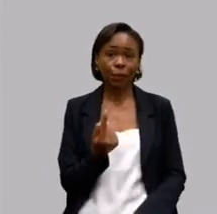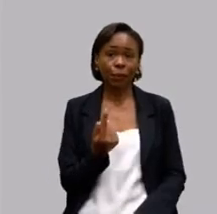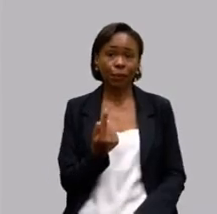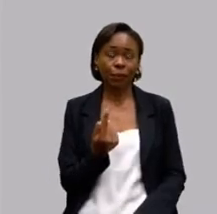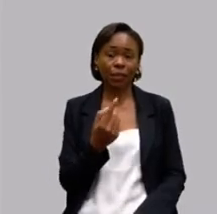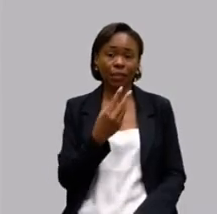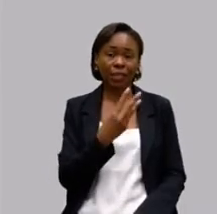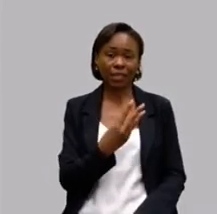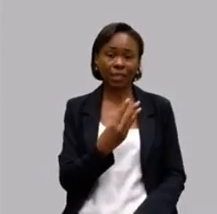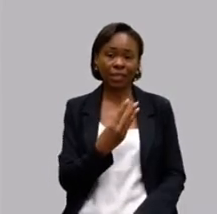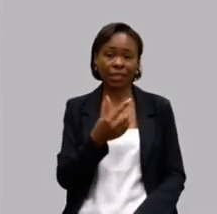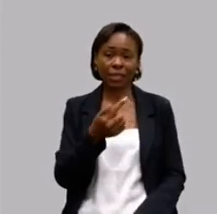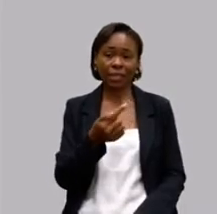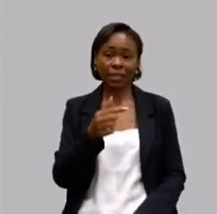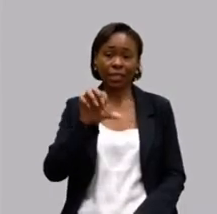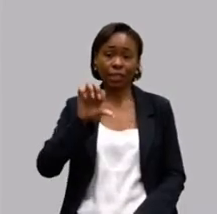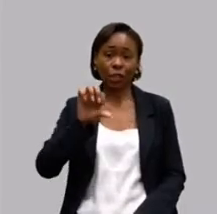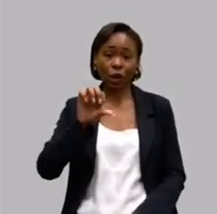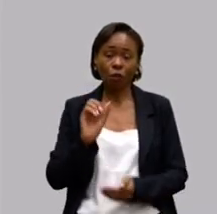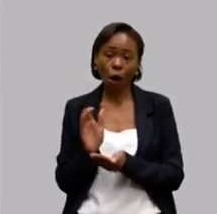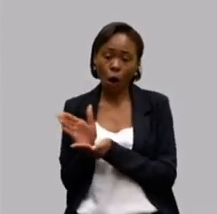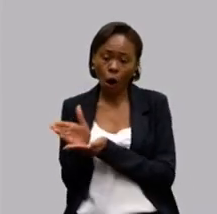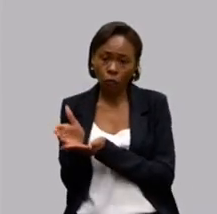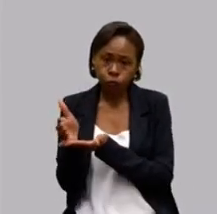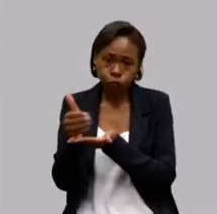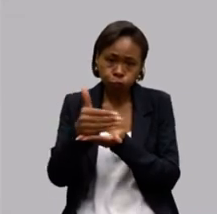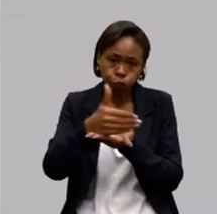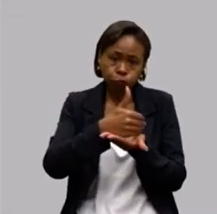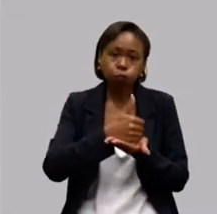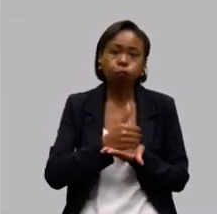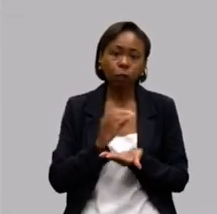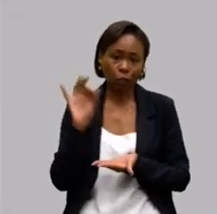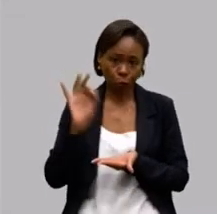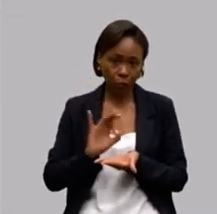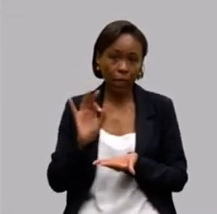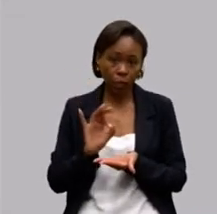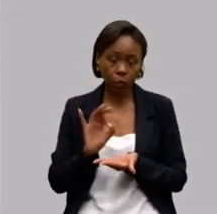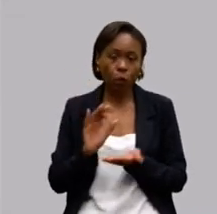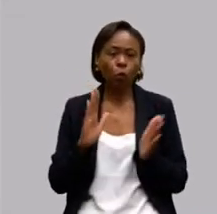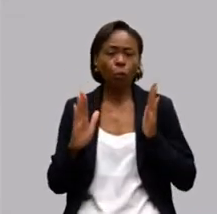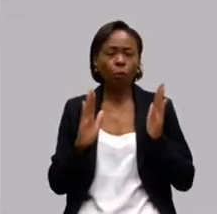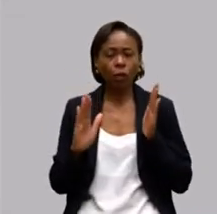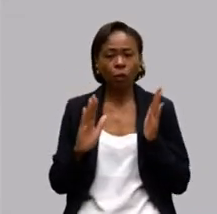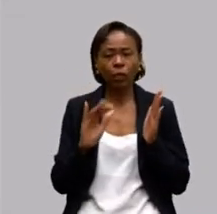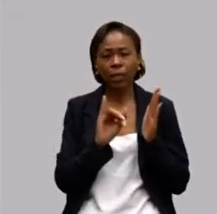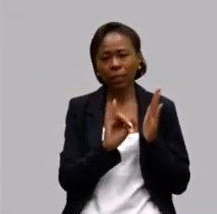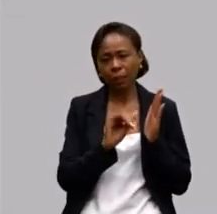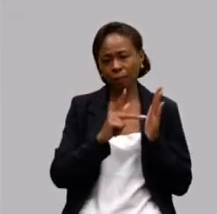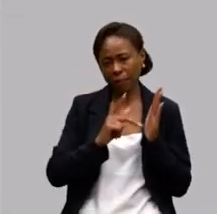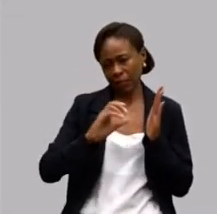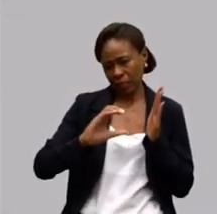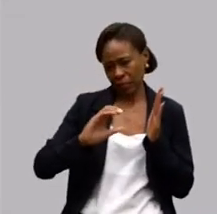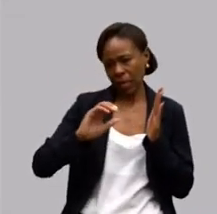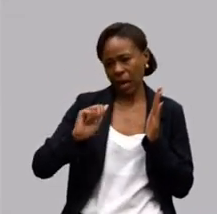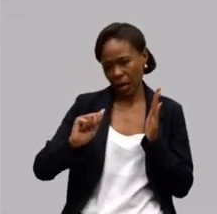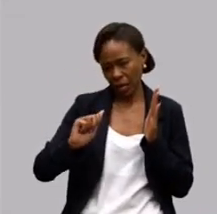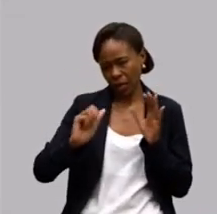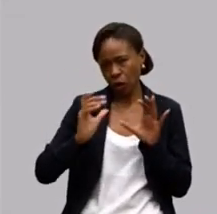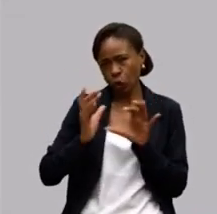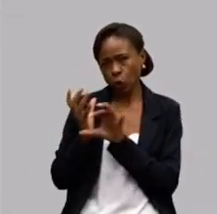1.379% de acumulação, num período em que o IPCA, somado todos os anos, vai dar